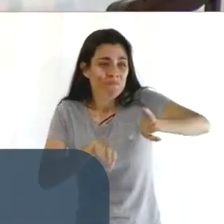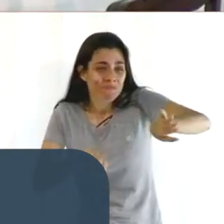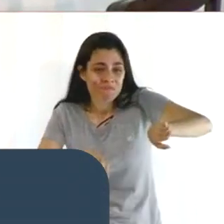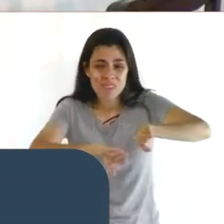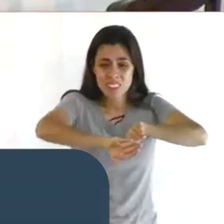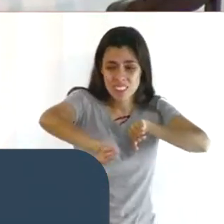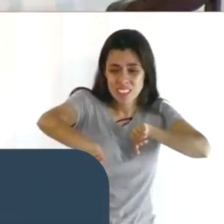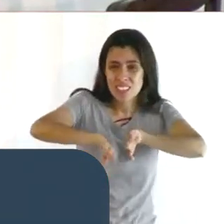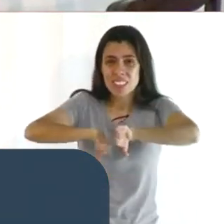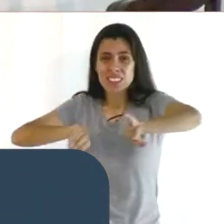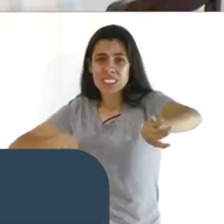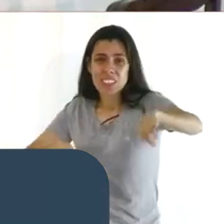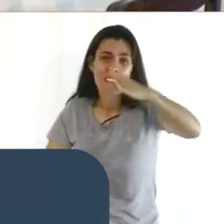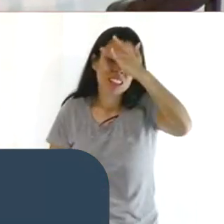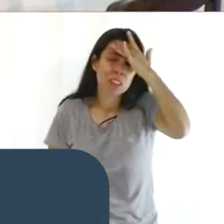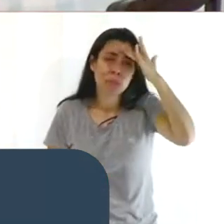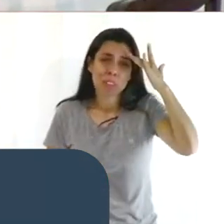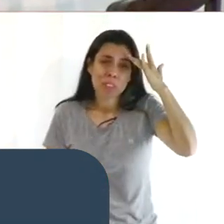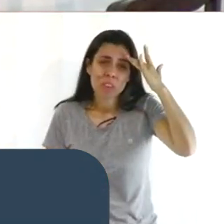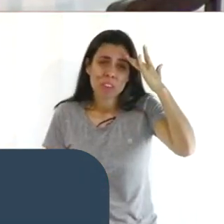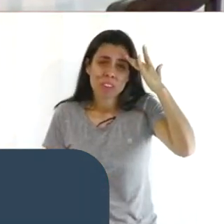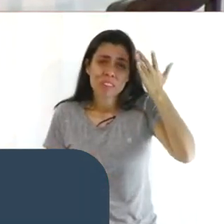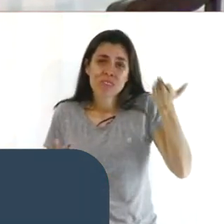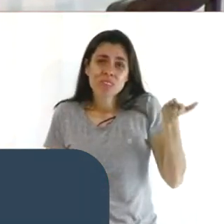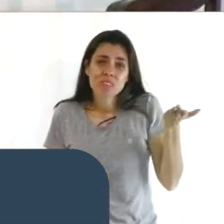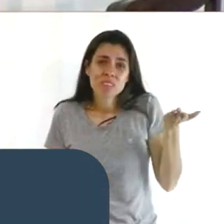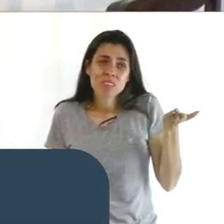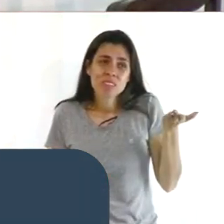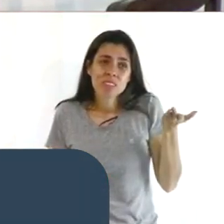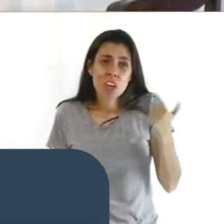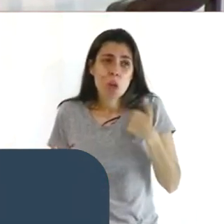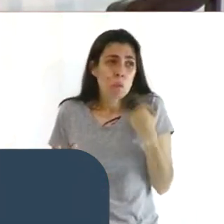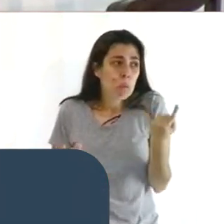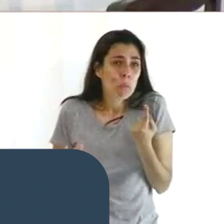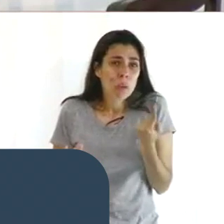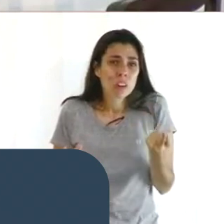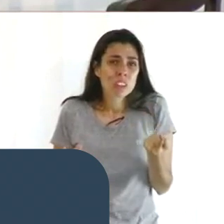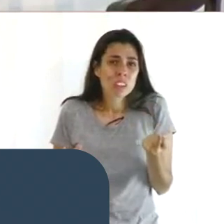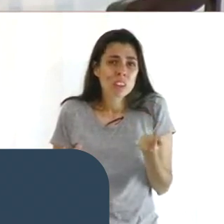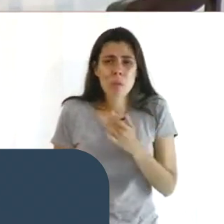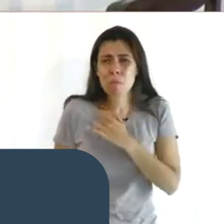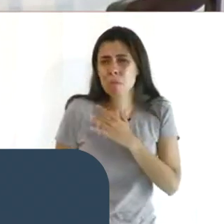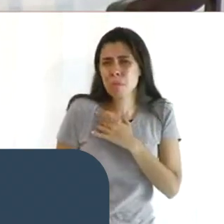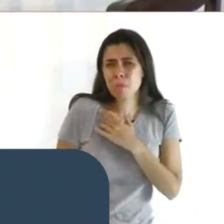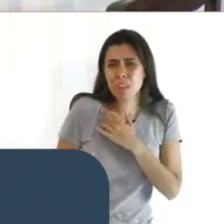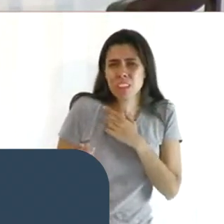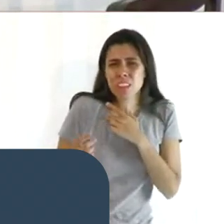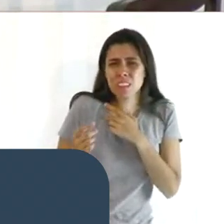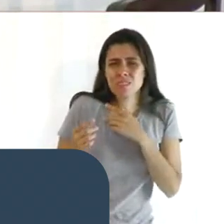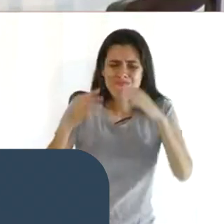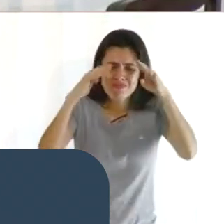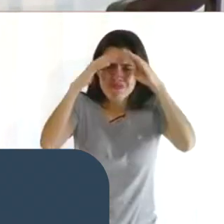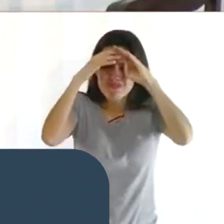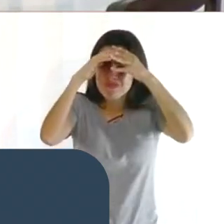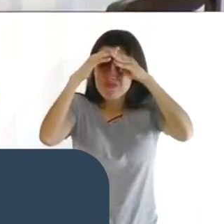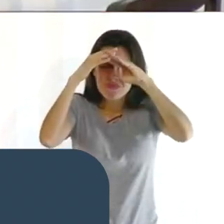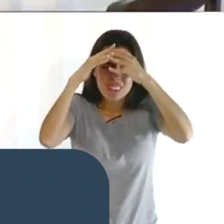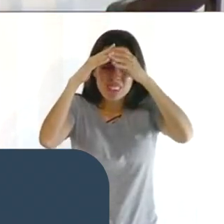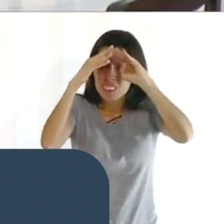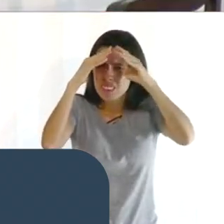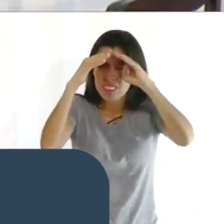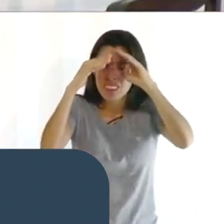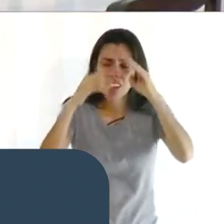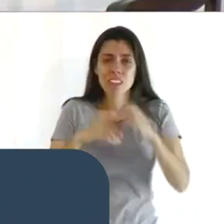nos cuidados? Até quando, Senhor, eu deverei ficar com medo, preocupado, assustado, se devo ou não